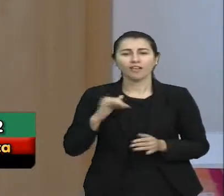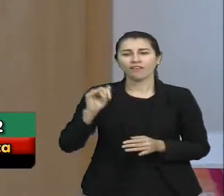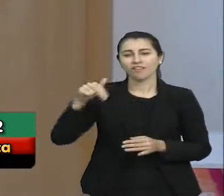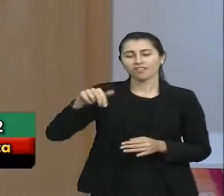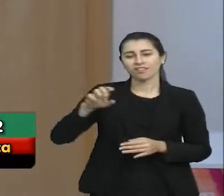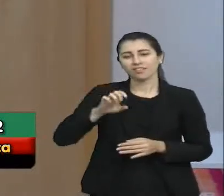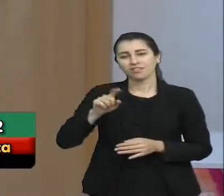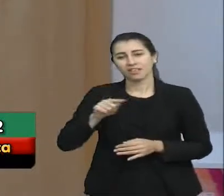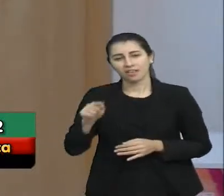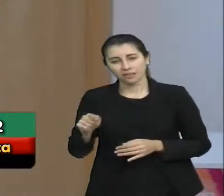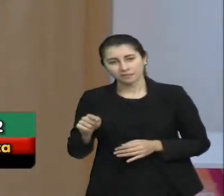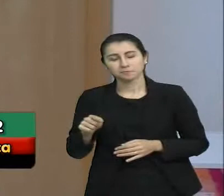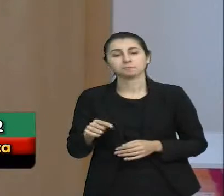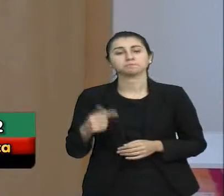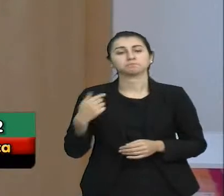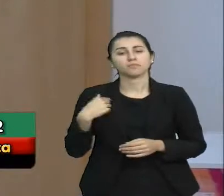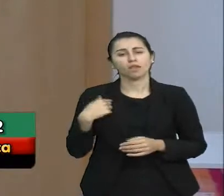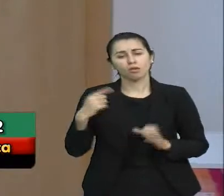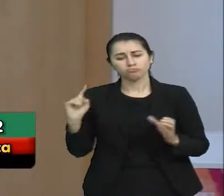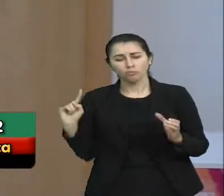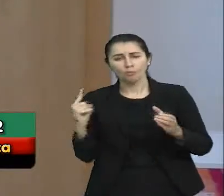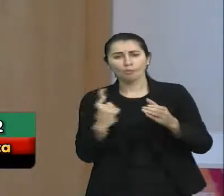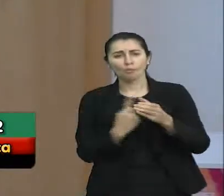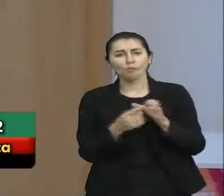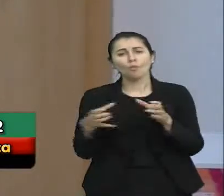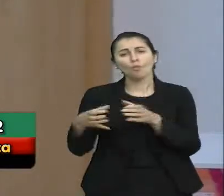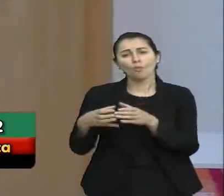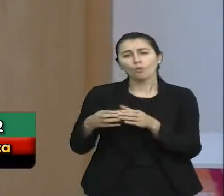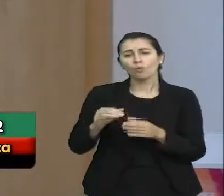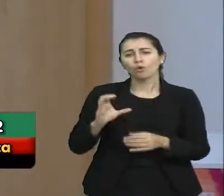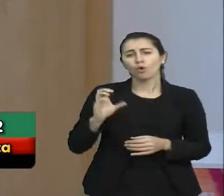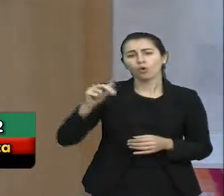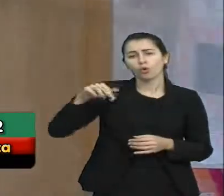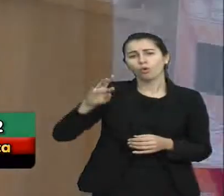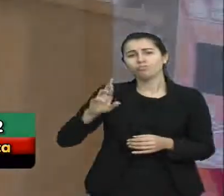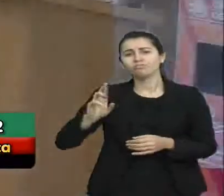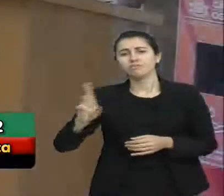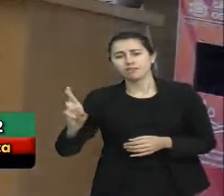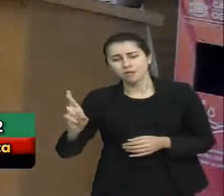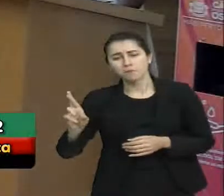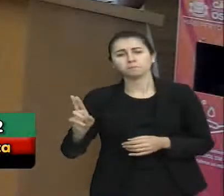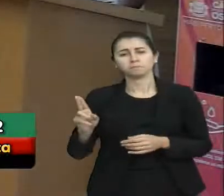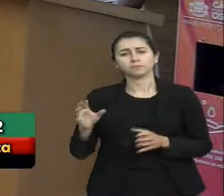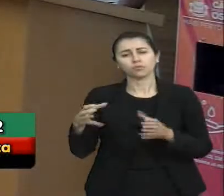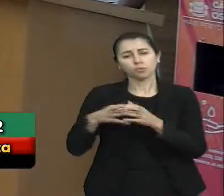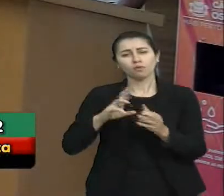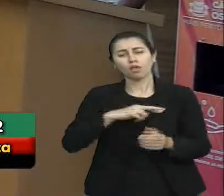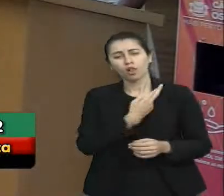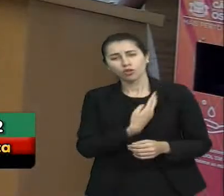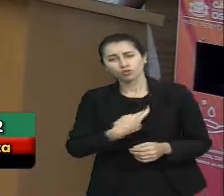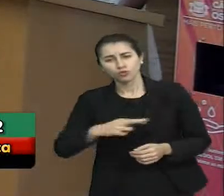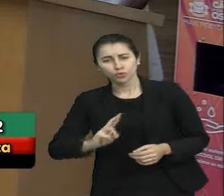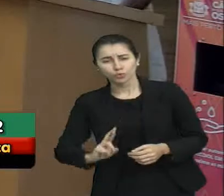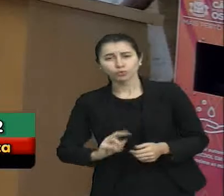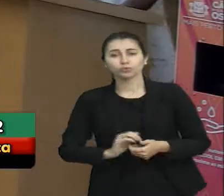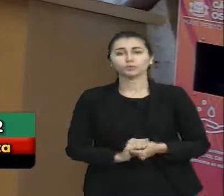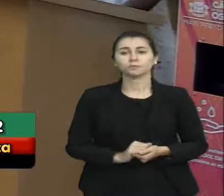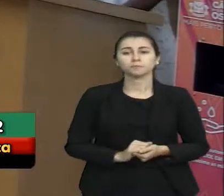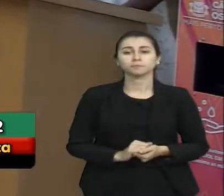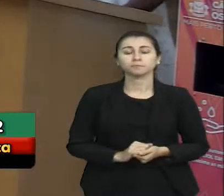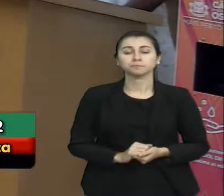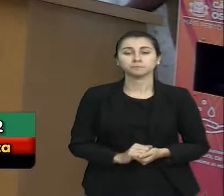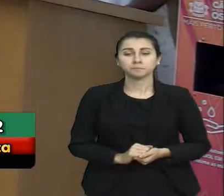sou representante do COMPIR, né, pelo segmento religioso, né, pela cadeira titular,